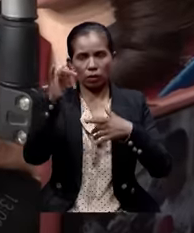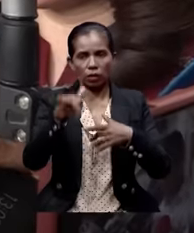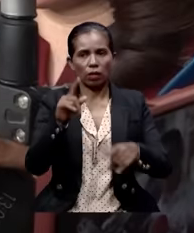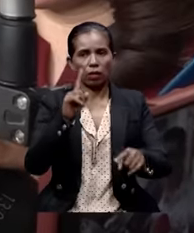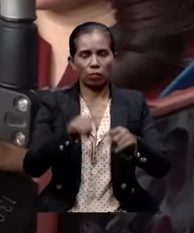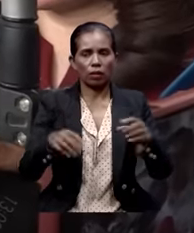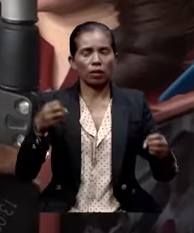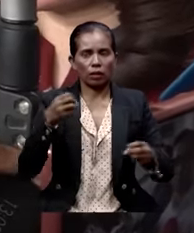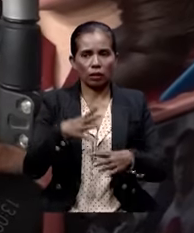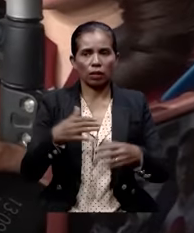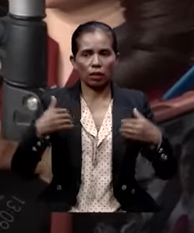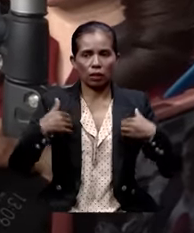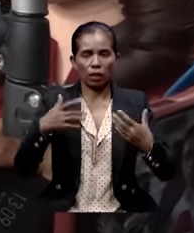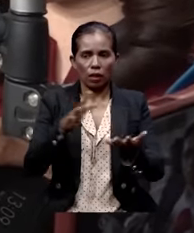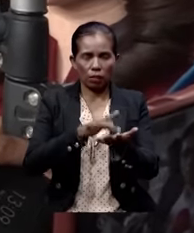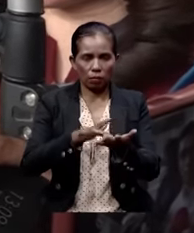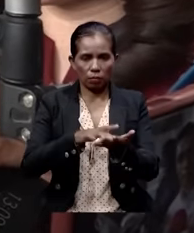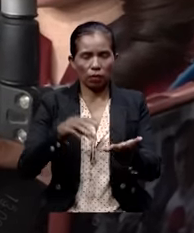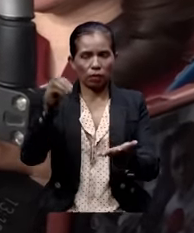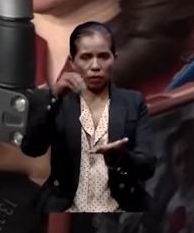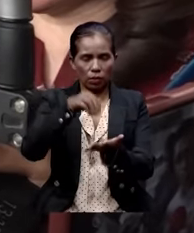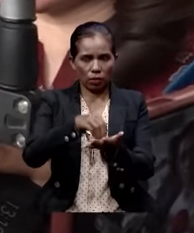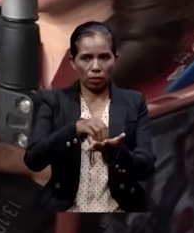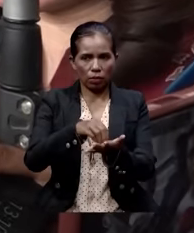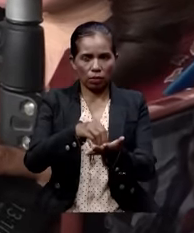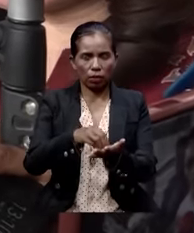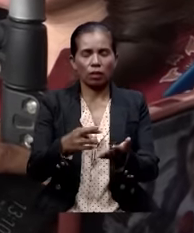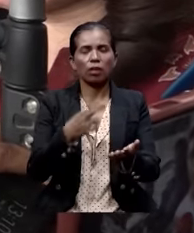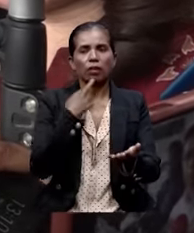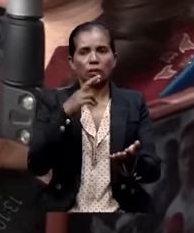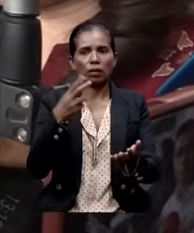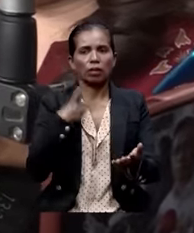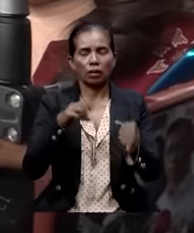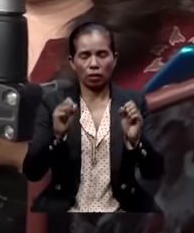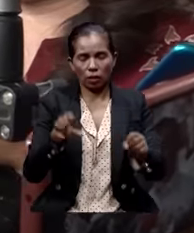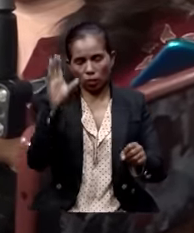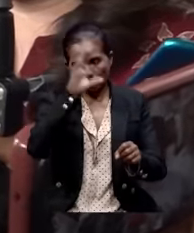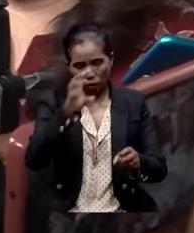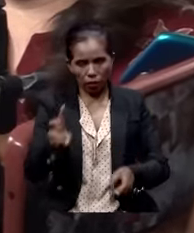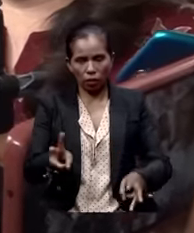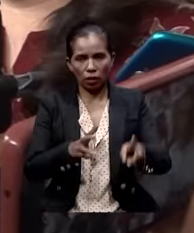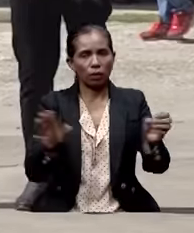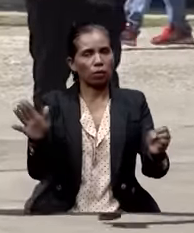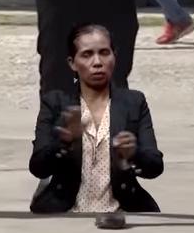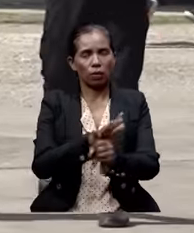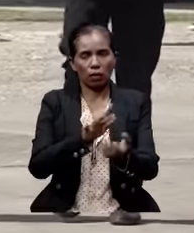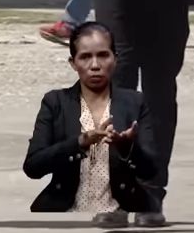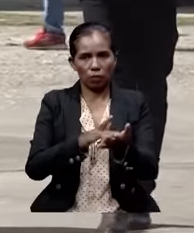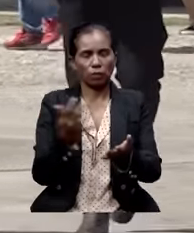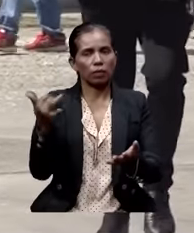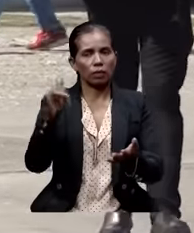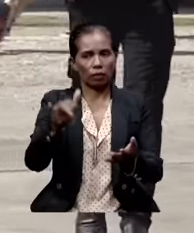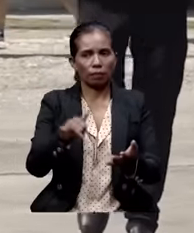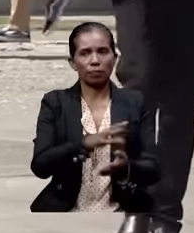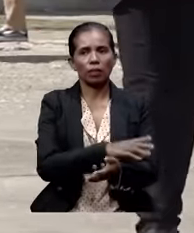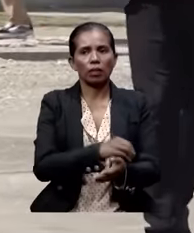tau, iene ia i moru para tau, e responde, mas ainda tem que buscar dalan dun ato completa e morgo na vexina. Antes ne